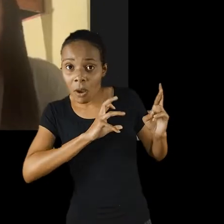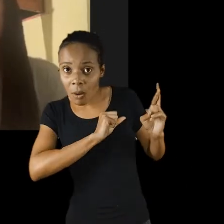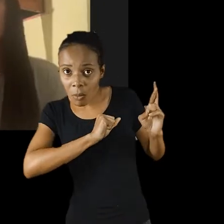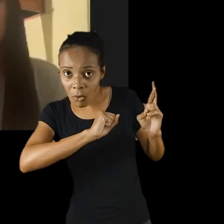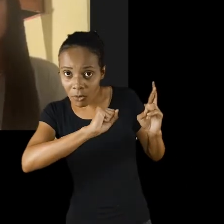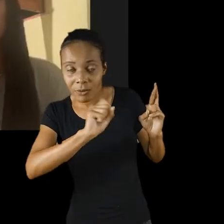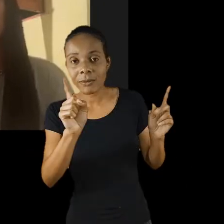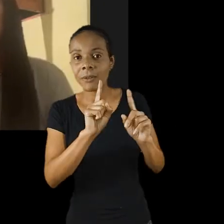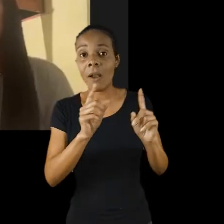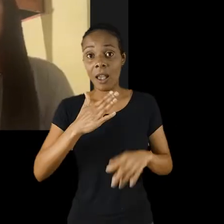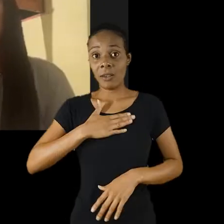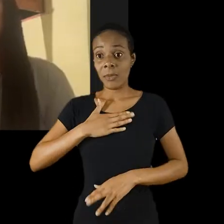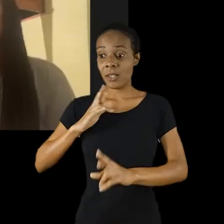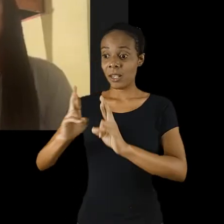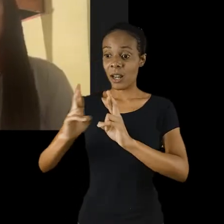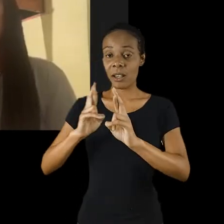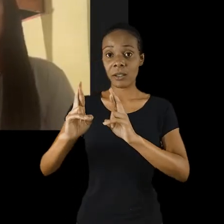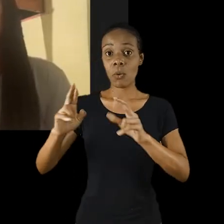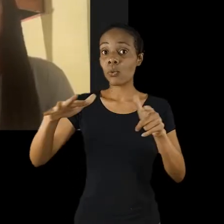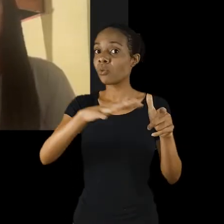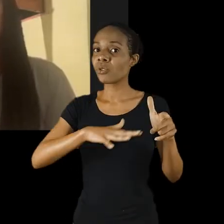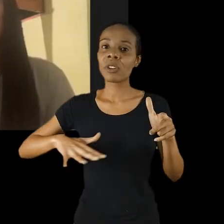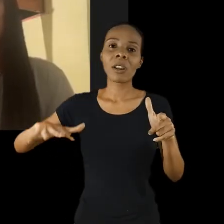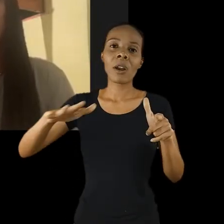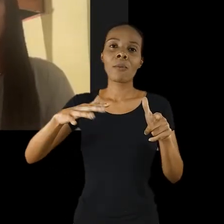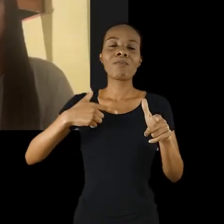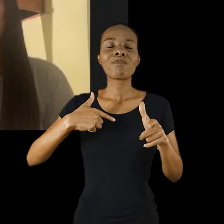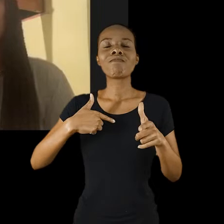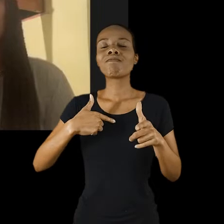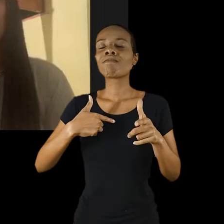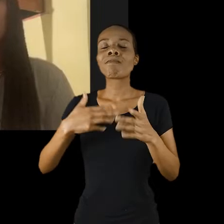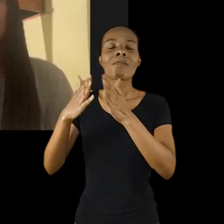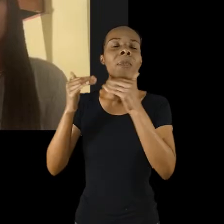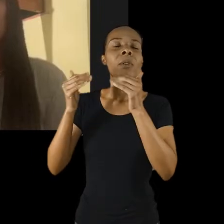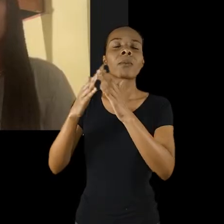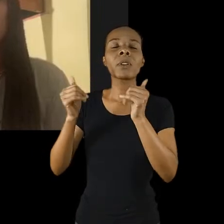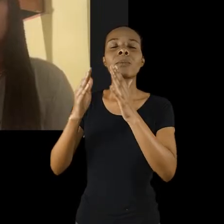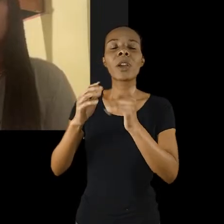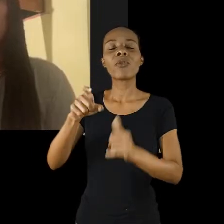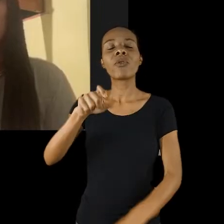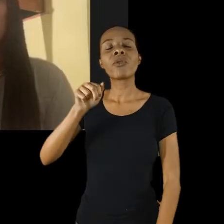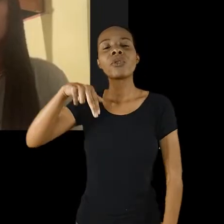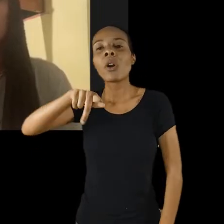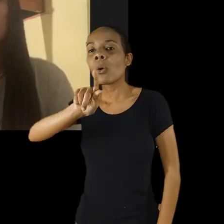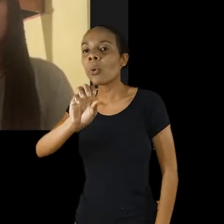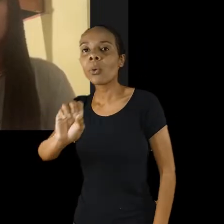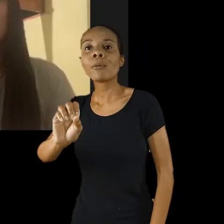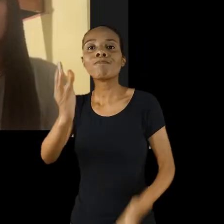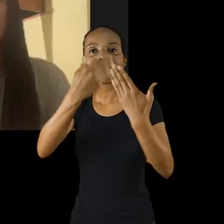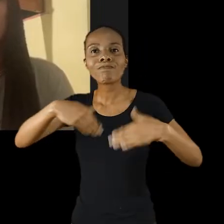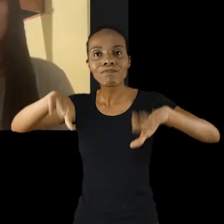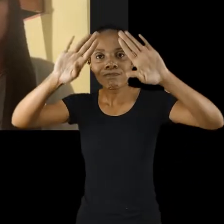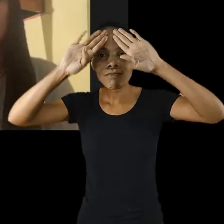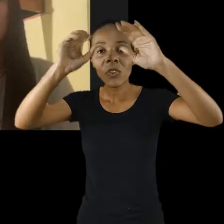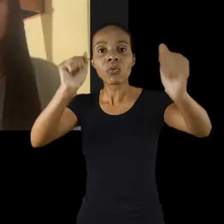no geral, sabe? Eu peço muito que Xangô esteja à minha frente, sabe? Que ele me mostre a justiça desse afeto. É o